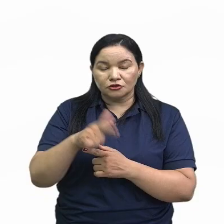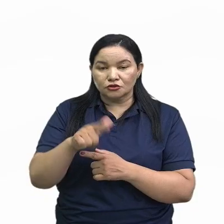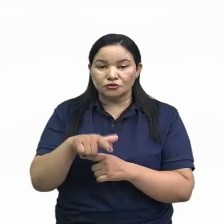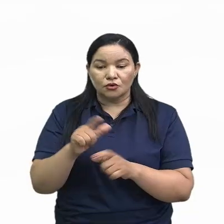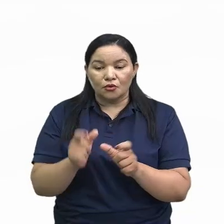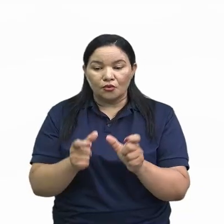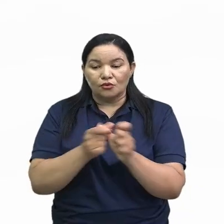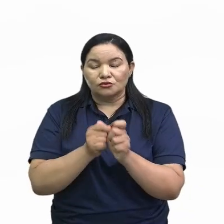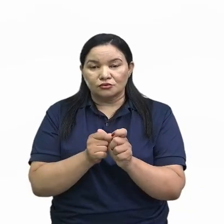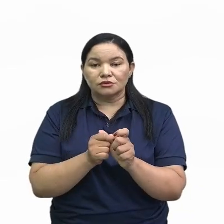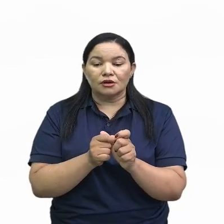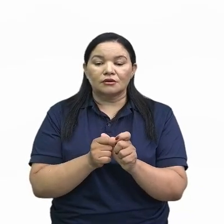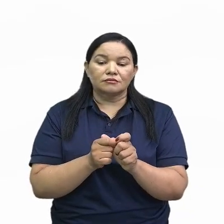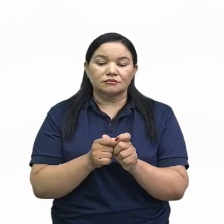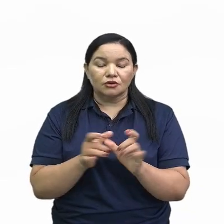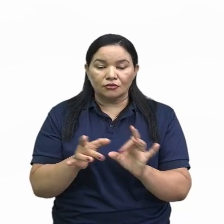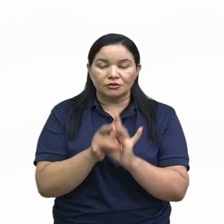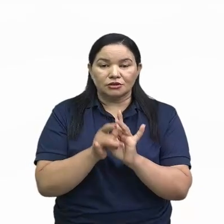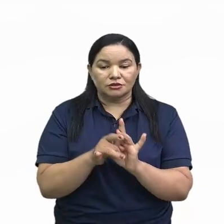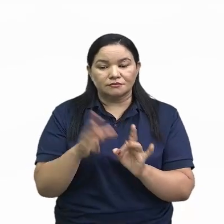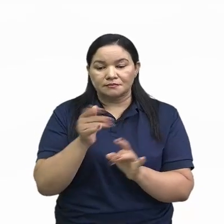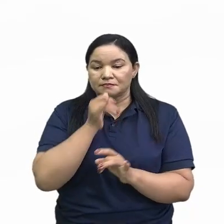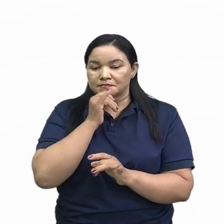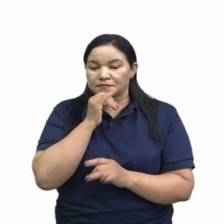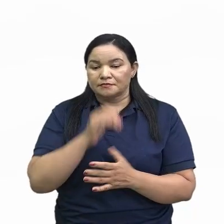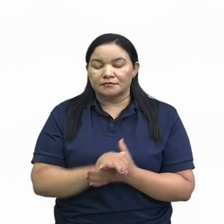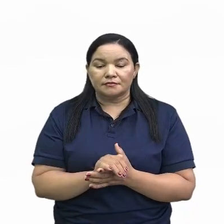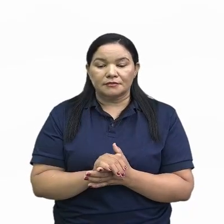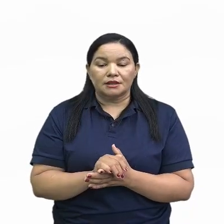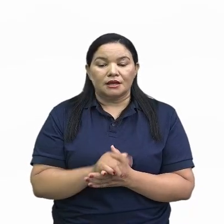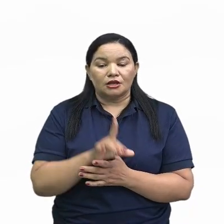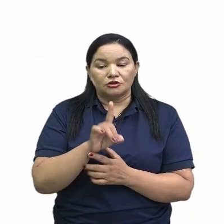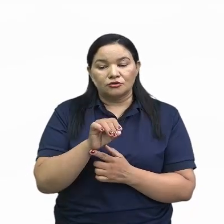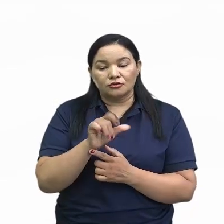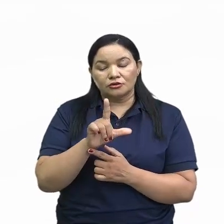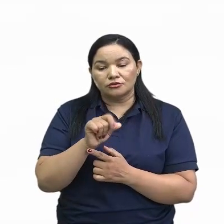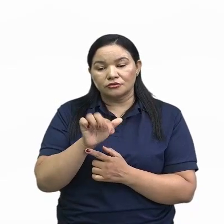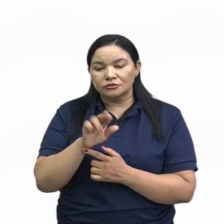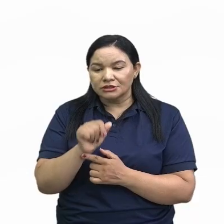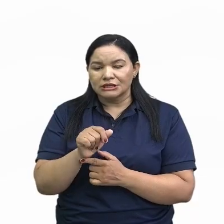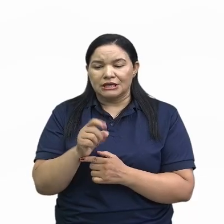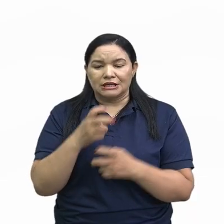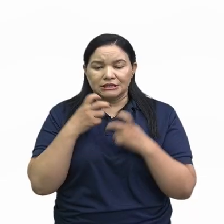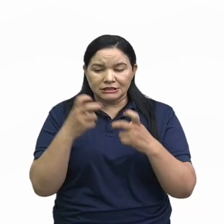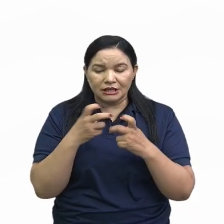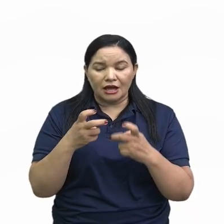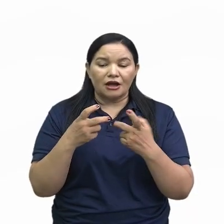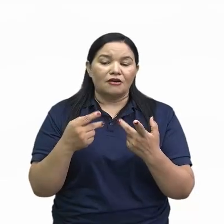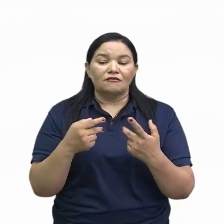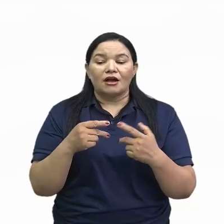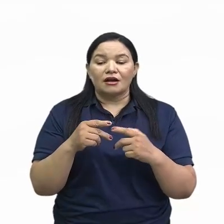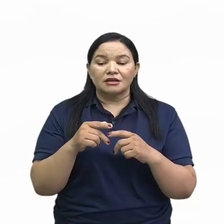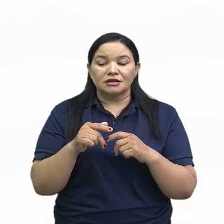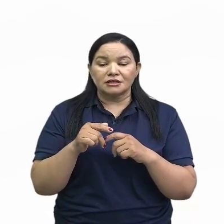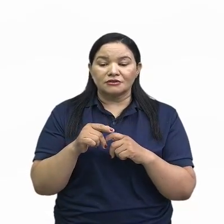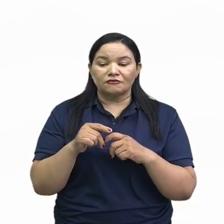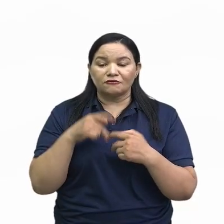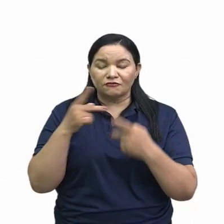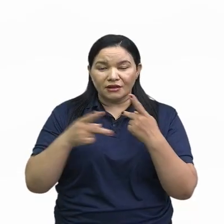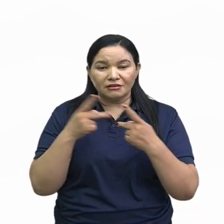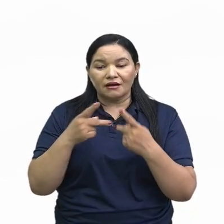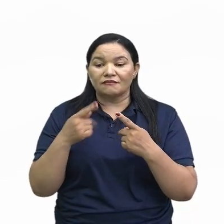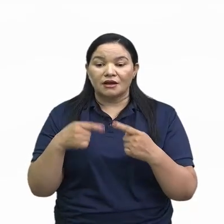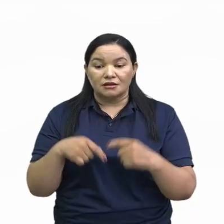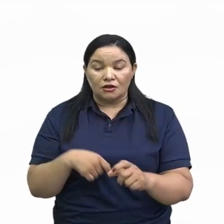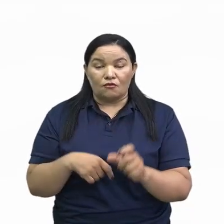conjunção coordenativa, conectivo. Olha o exemplo. Dolores brigava e gritava e falava. Temos aí a conjunção e,